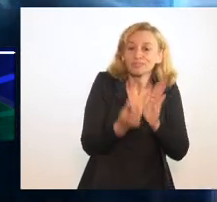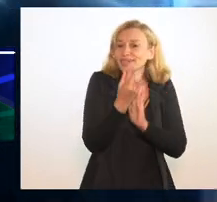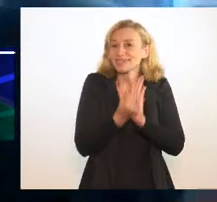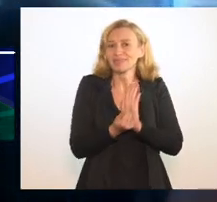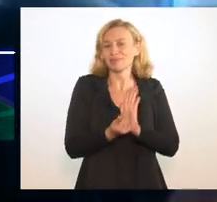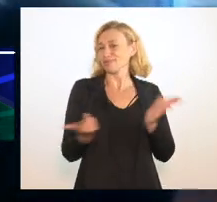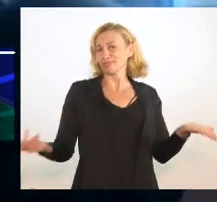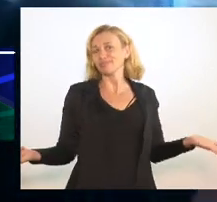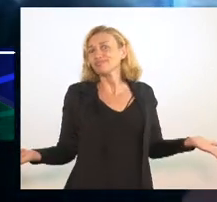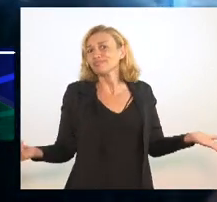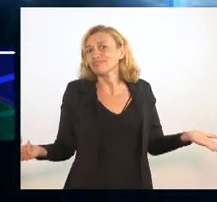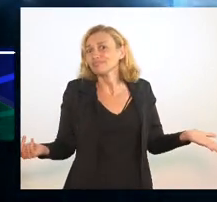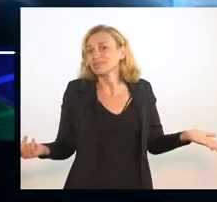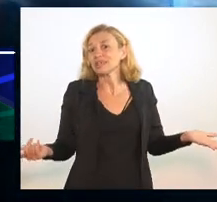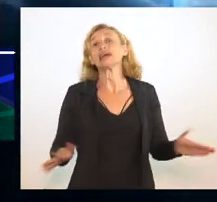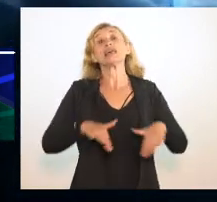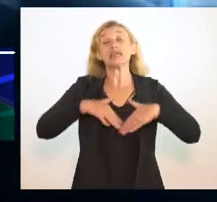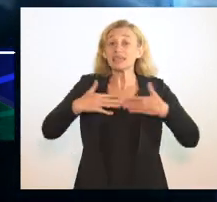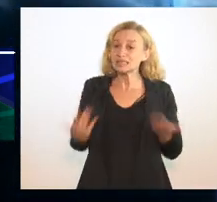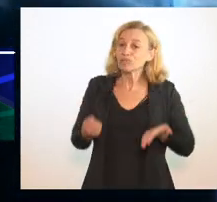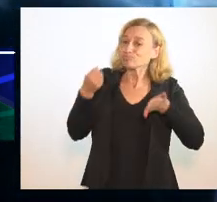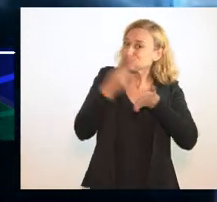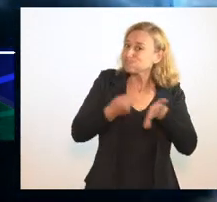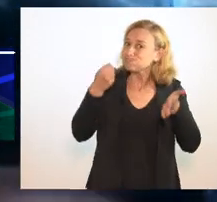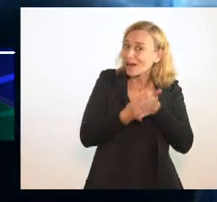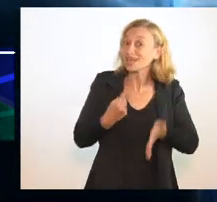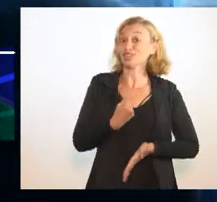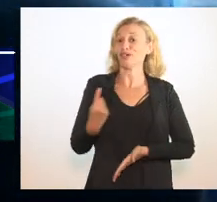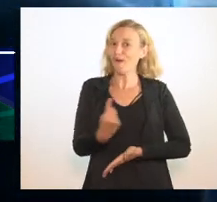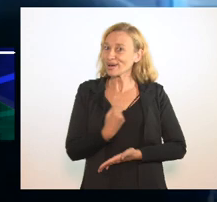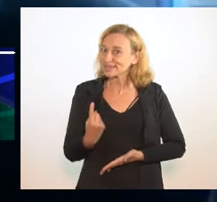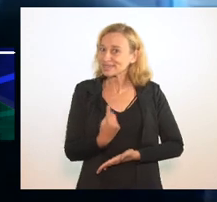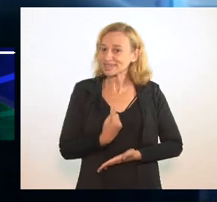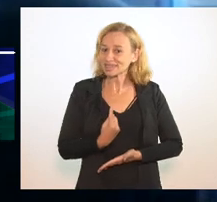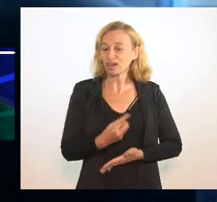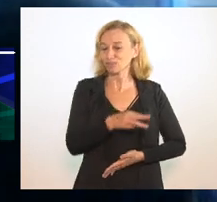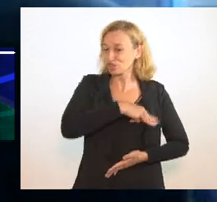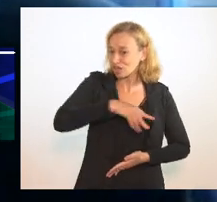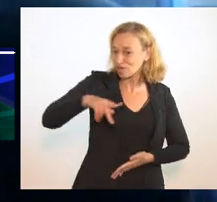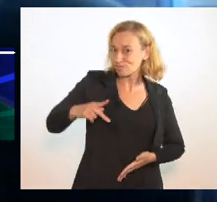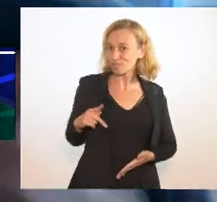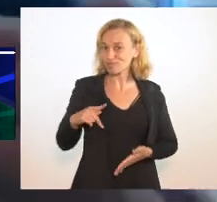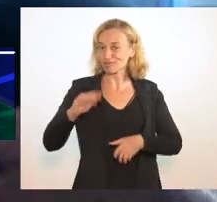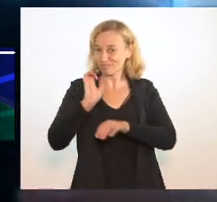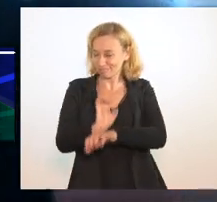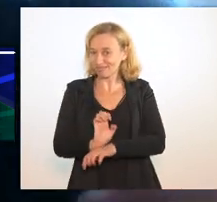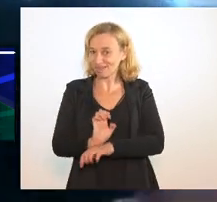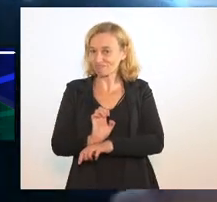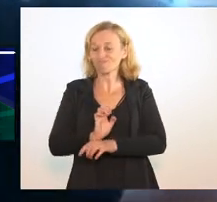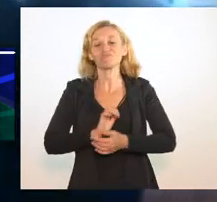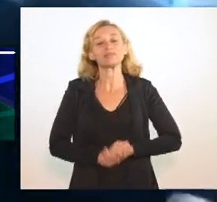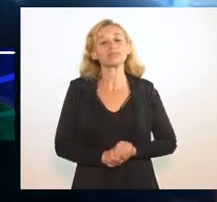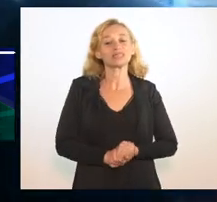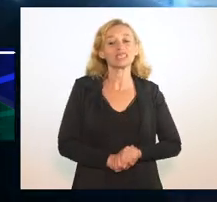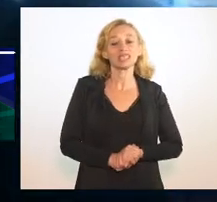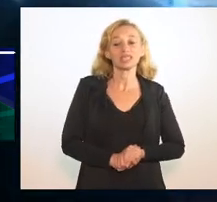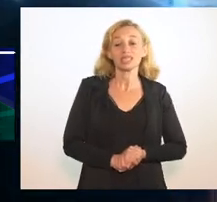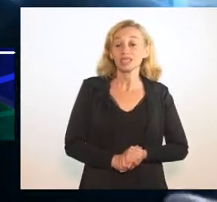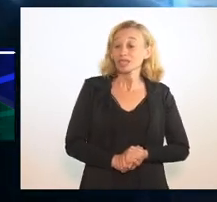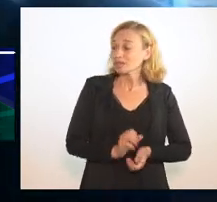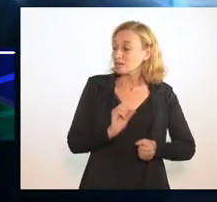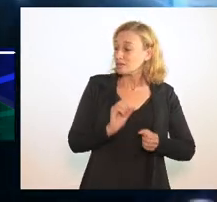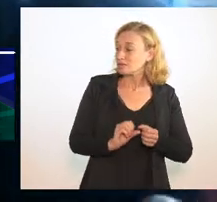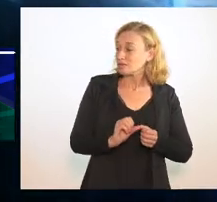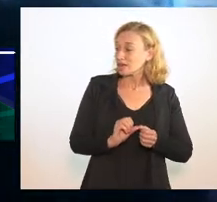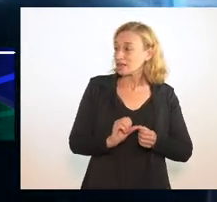para saneamento. Então, por insistência nossa, o Ministério Público Estadual fez